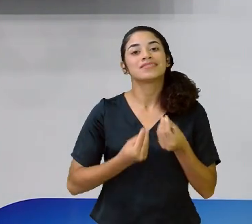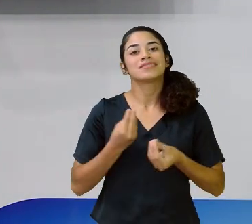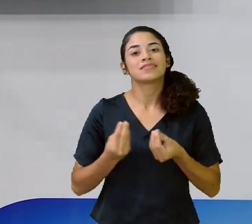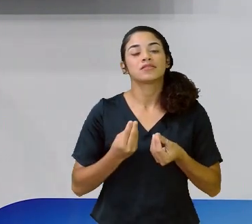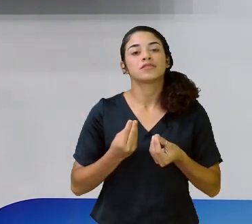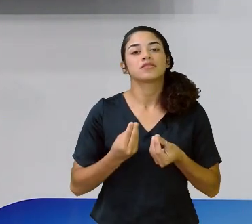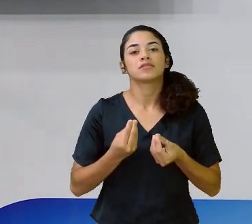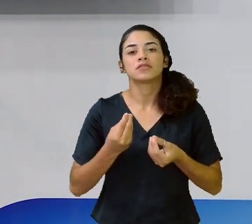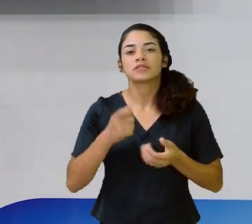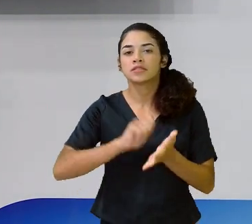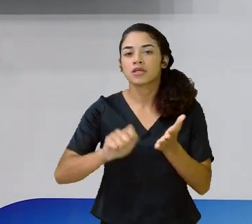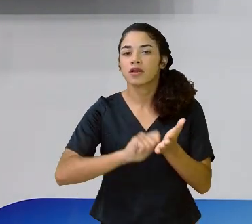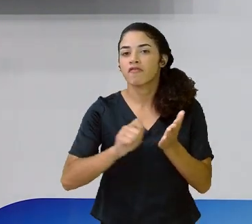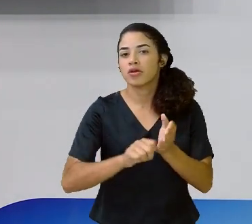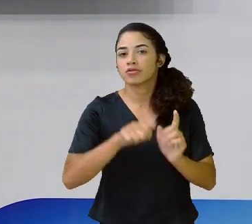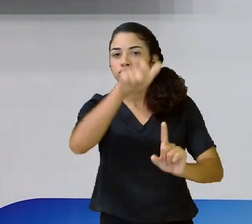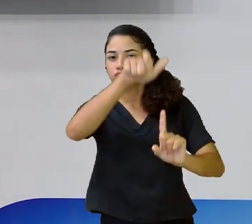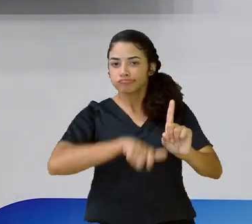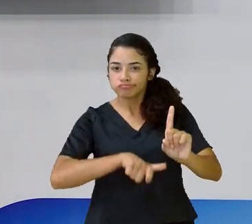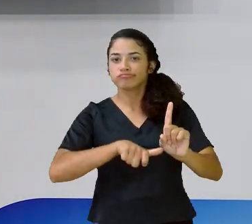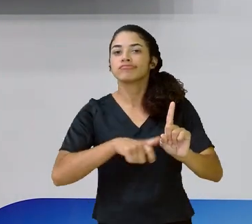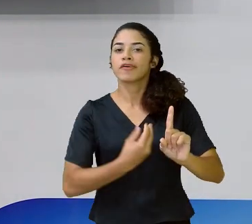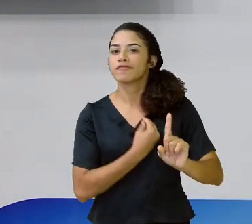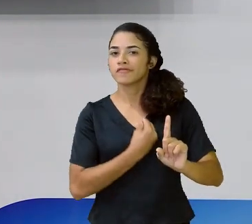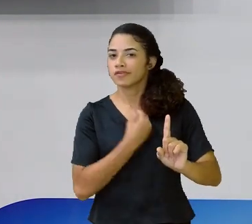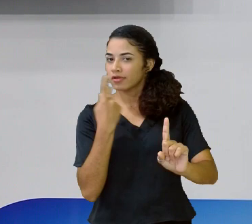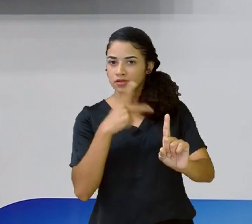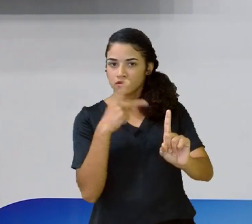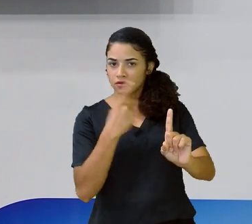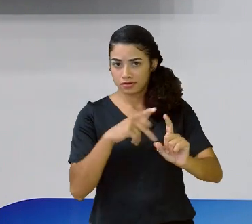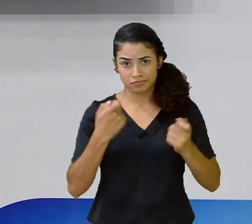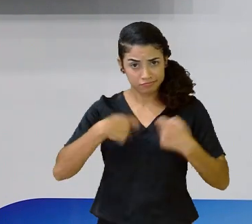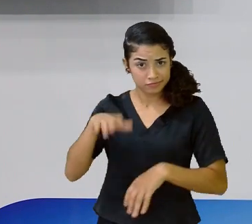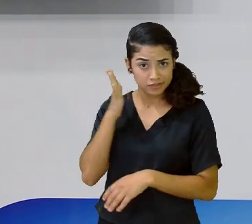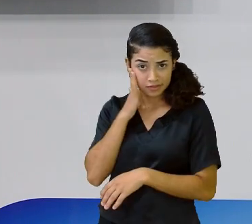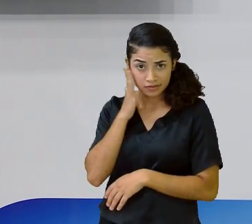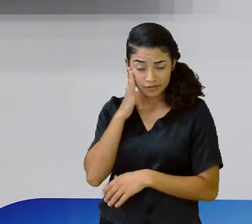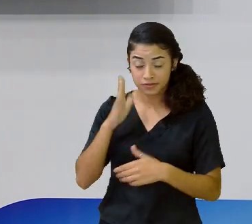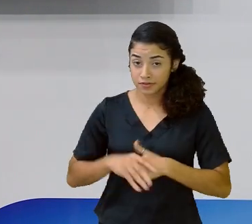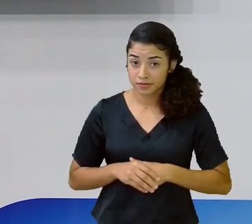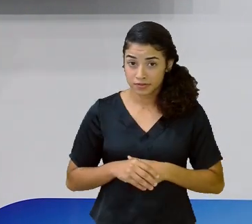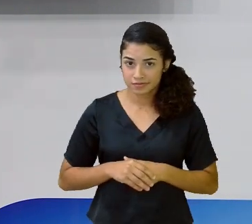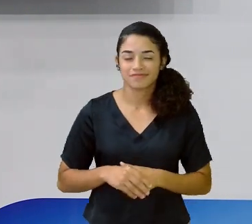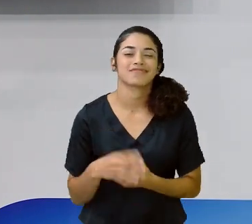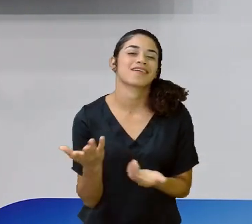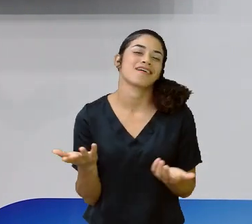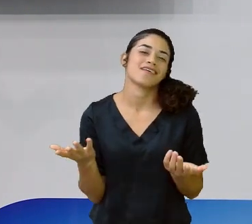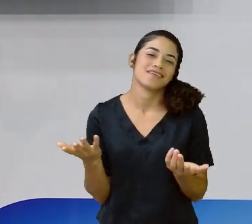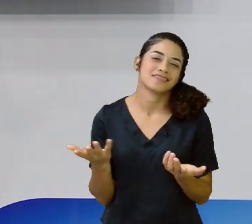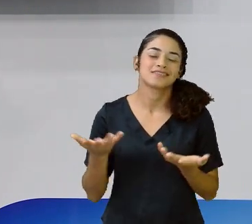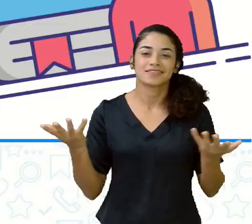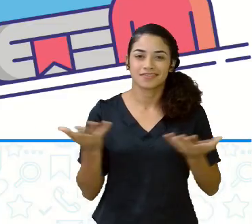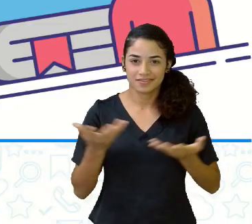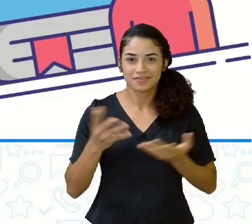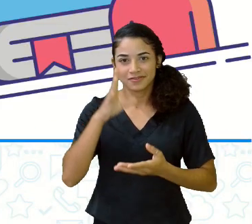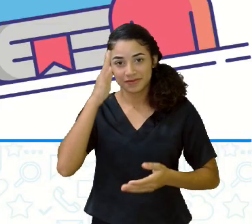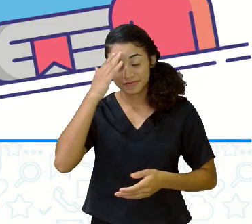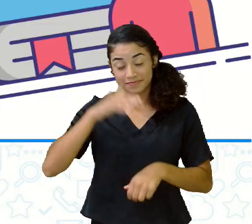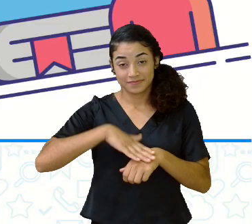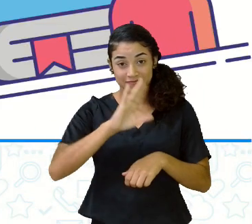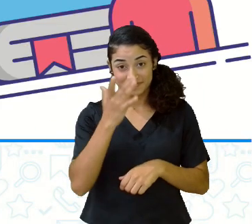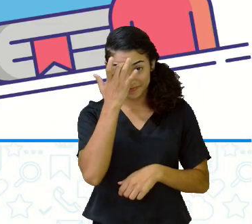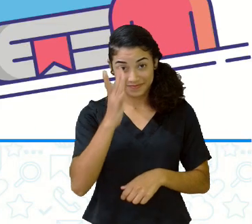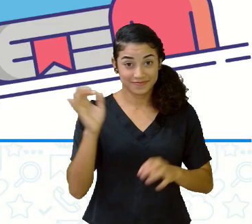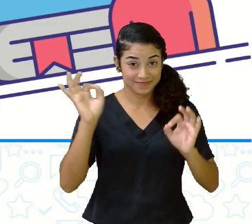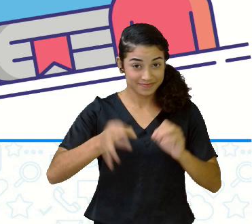sobre a vida de alguma pessoa. Deu para entender? Agora ficou mais fácil, não é verdade? Então,